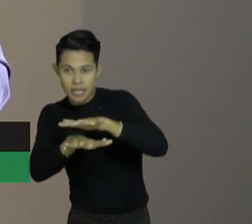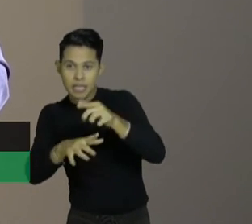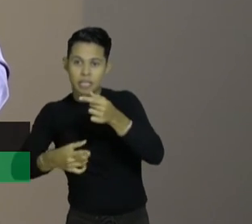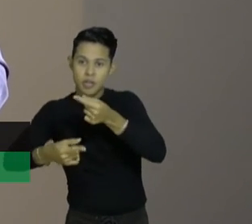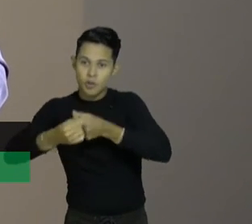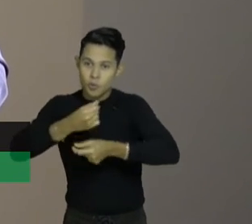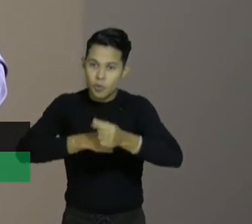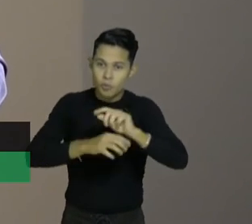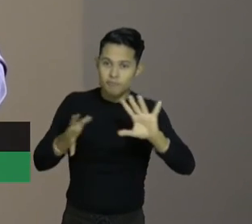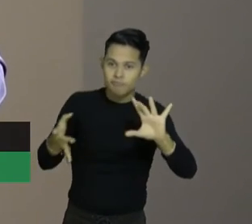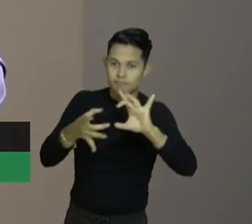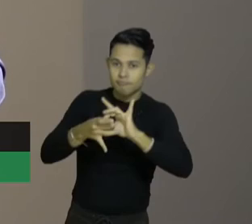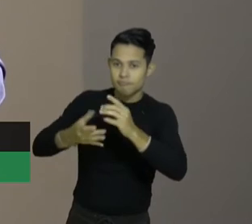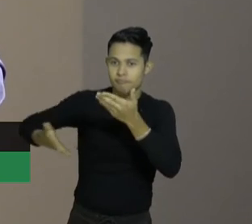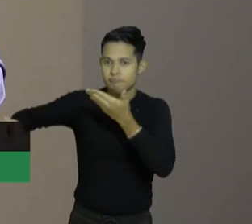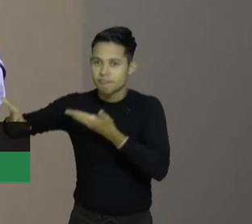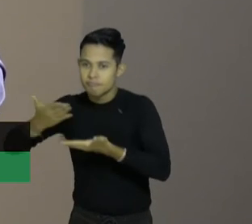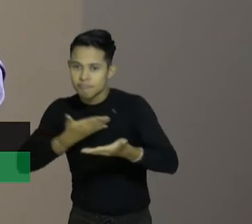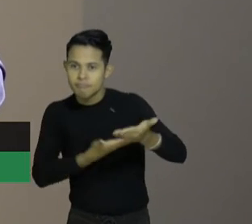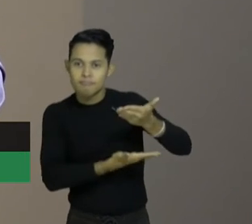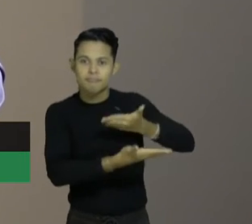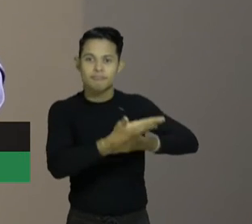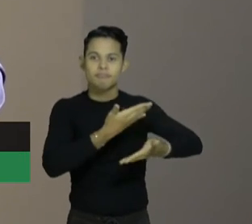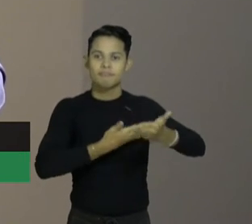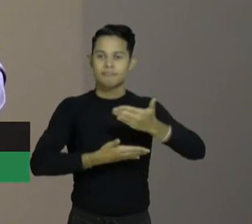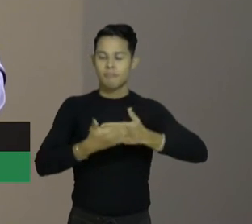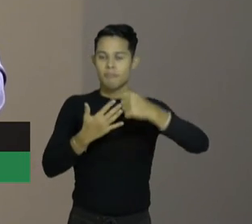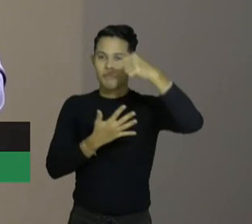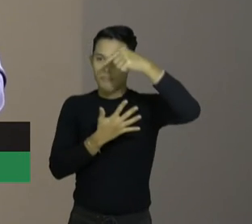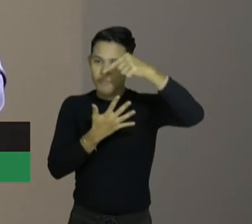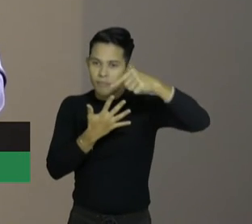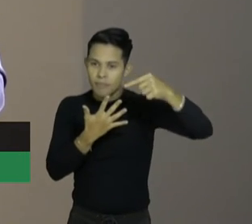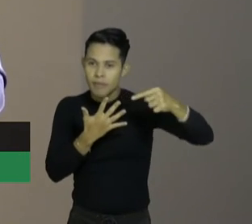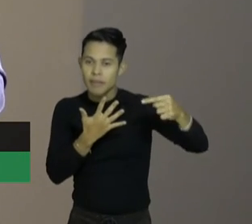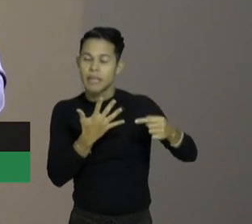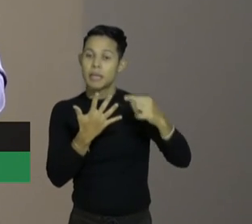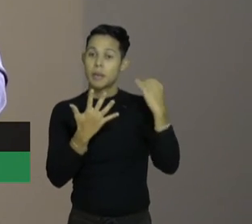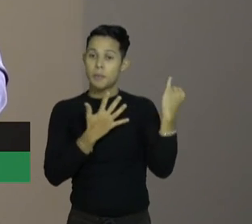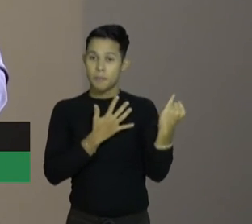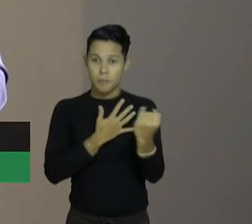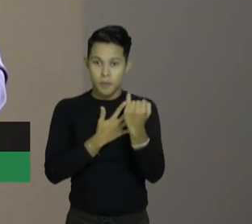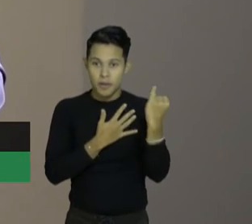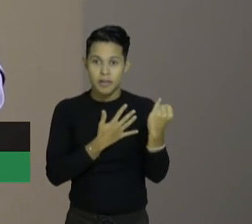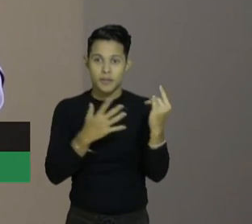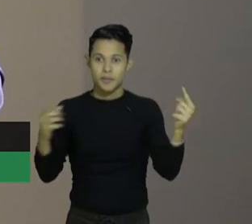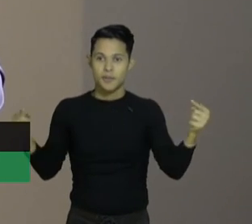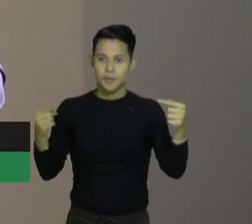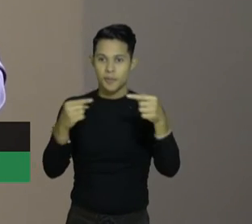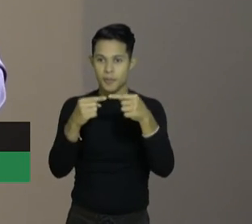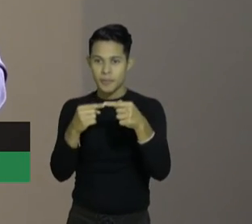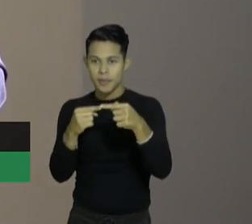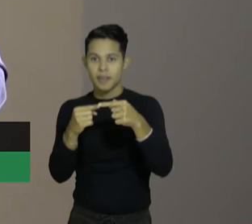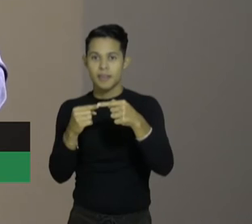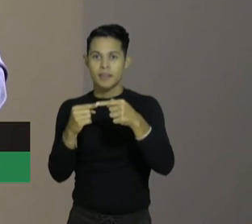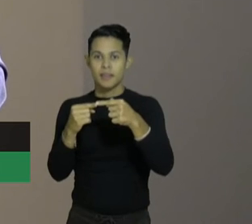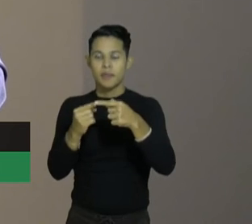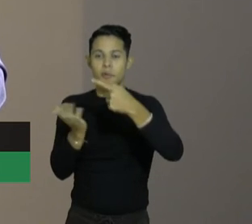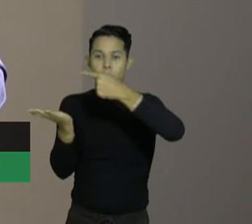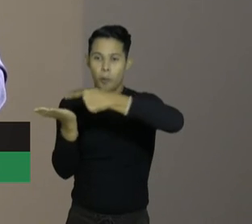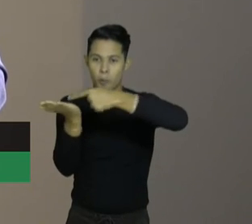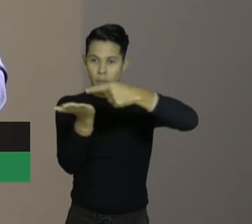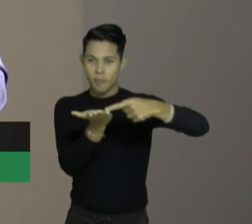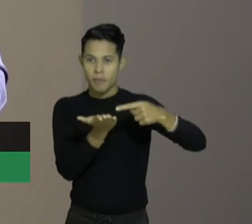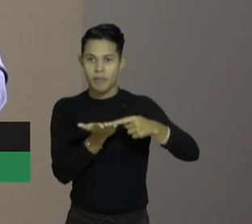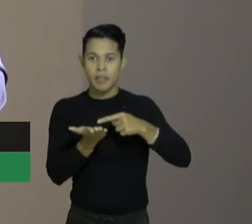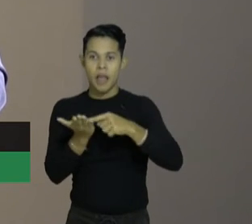cooperação económica para questões absolutamente Chaves que t a ver com a agenda das Nações